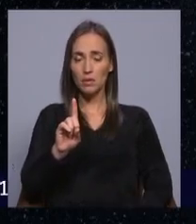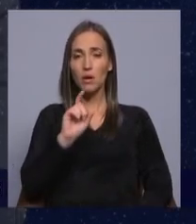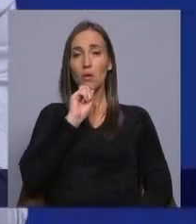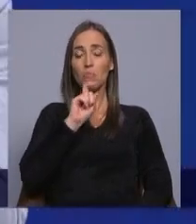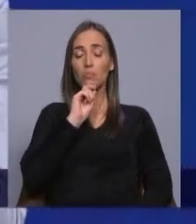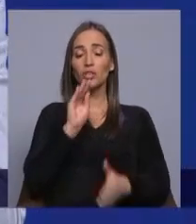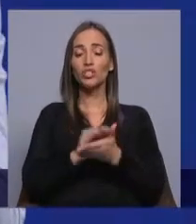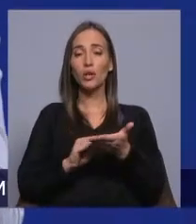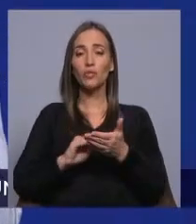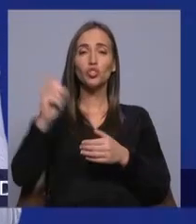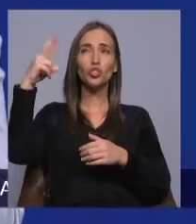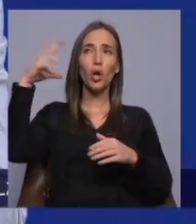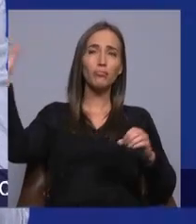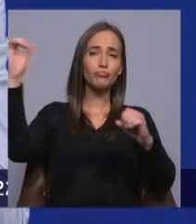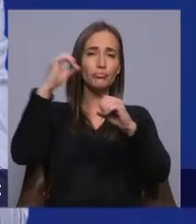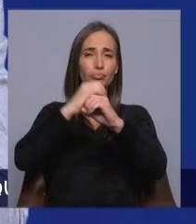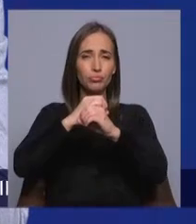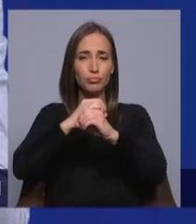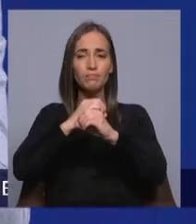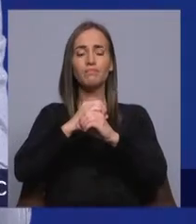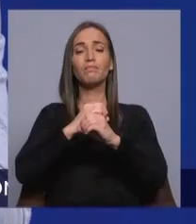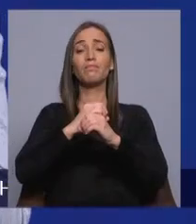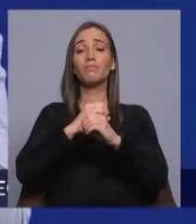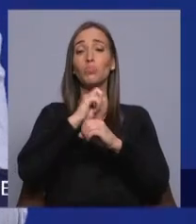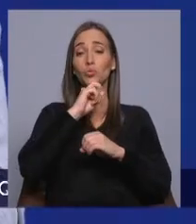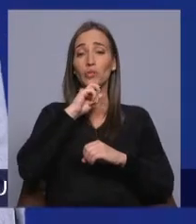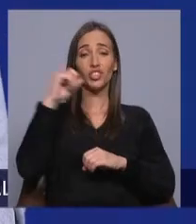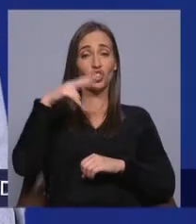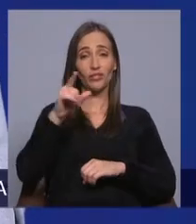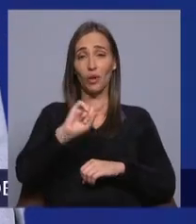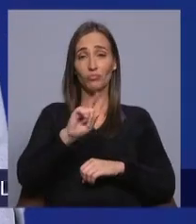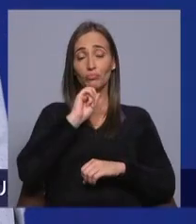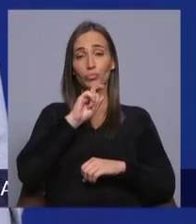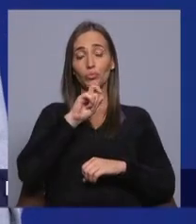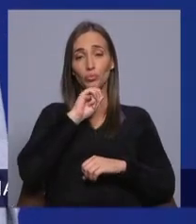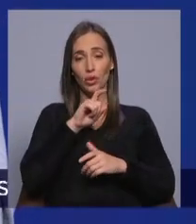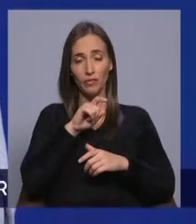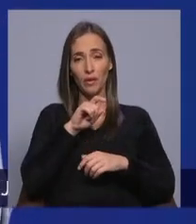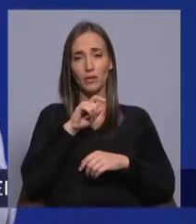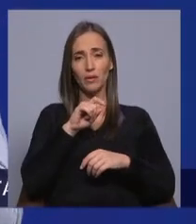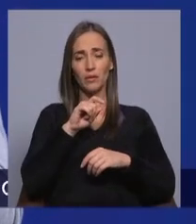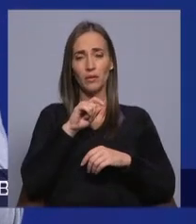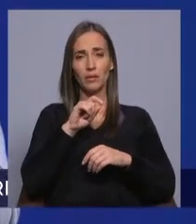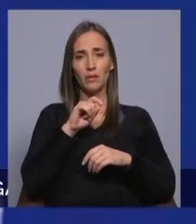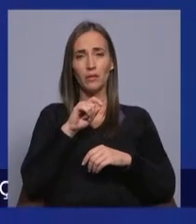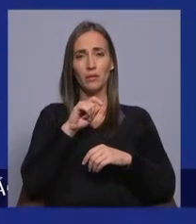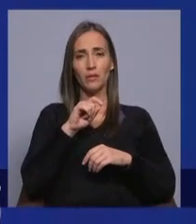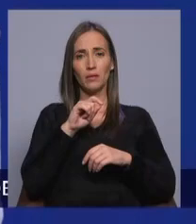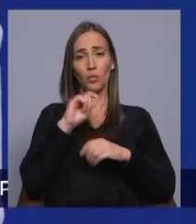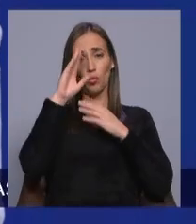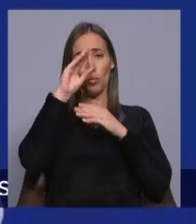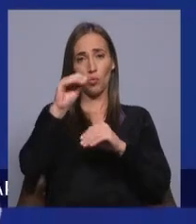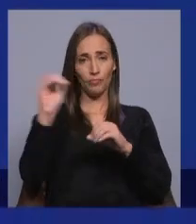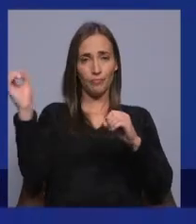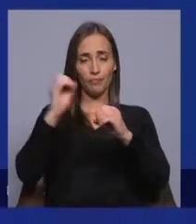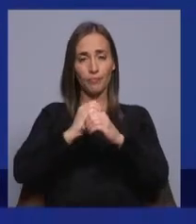eclipse solar. Mas se calhar não é bem solar, era sobretudo anular. E por último, o último registro é do diário de Kanjinichi